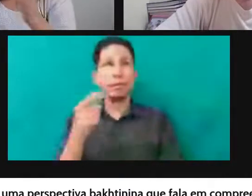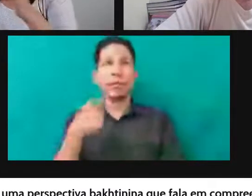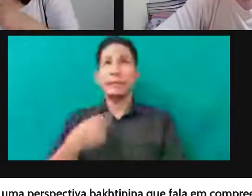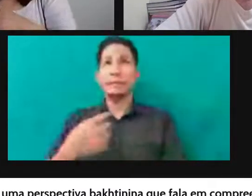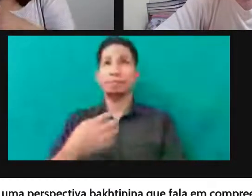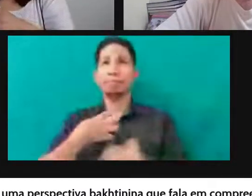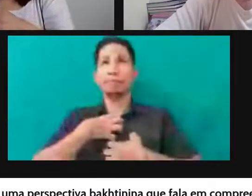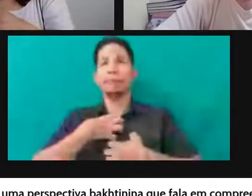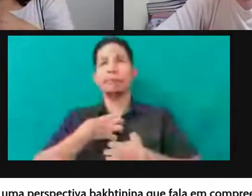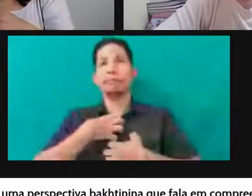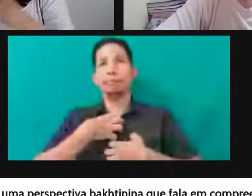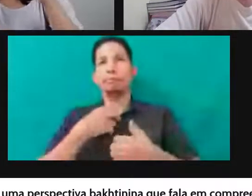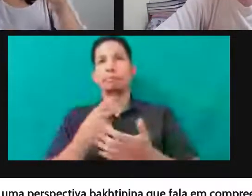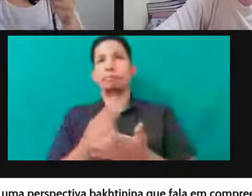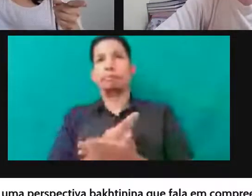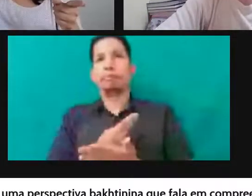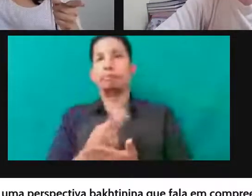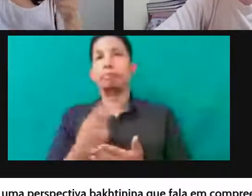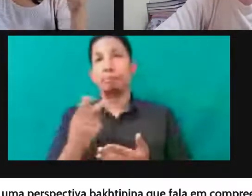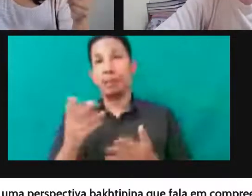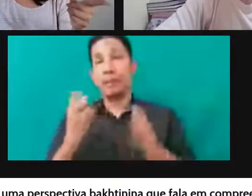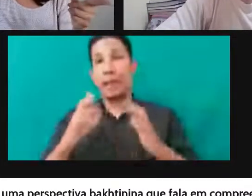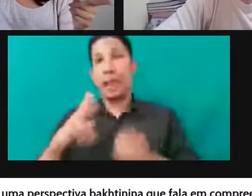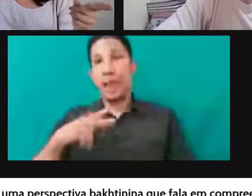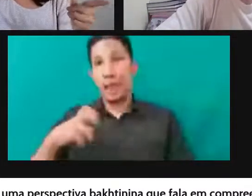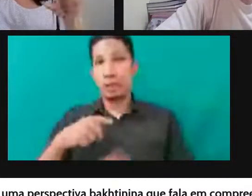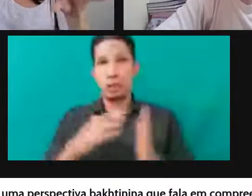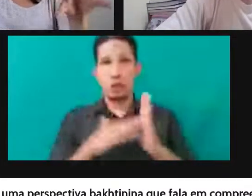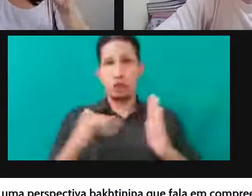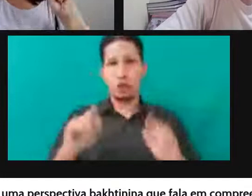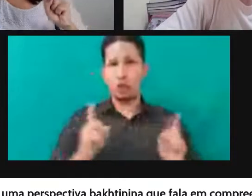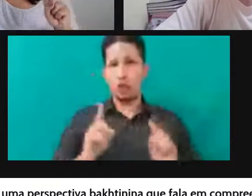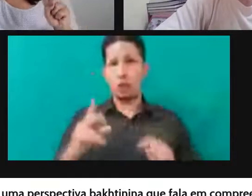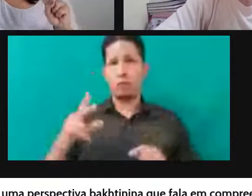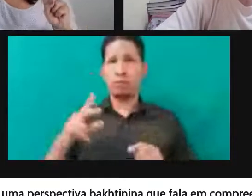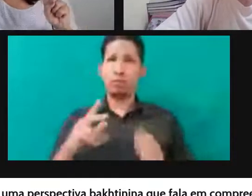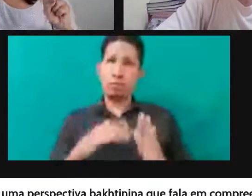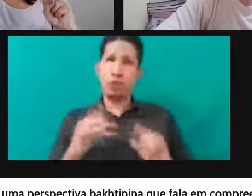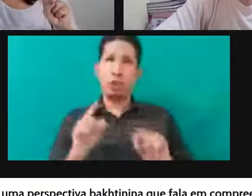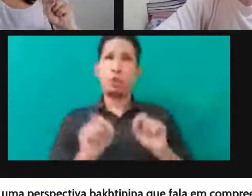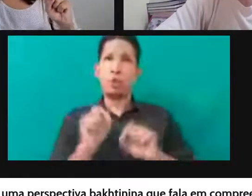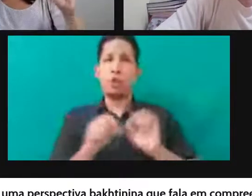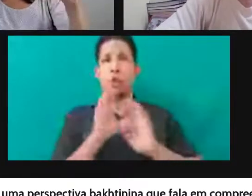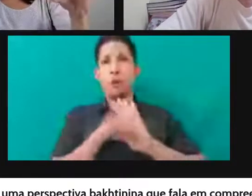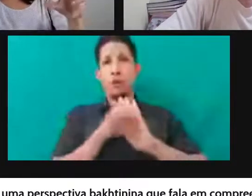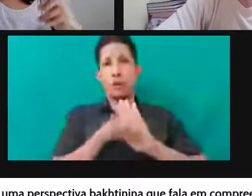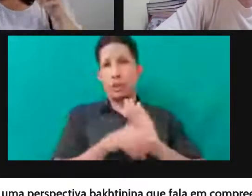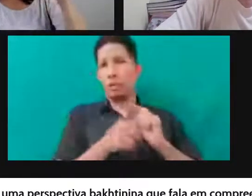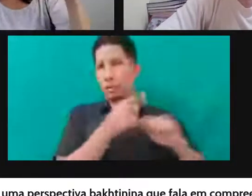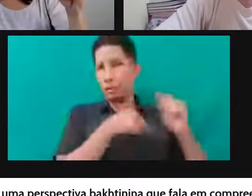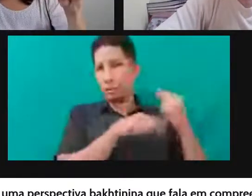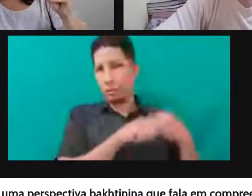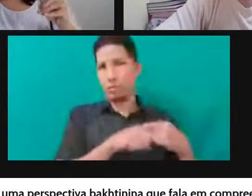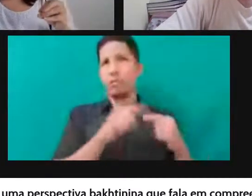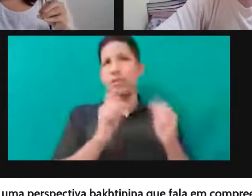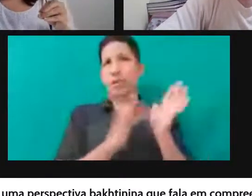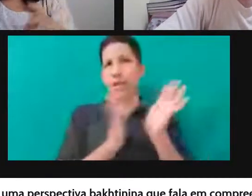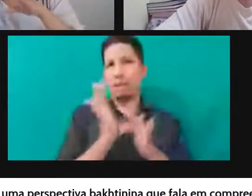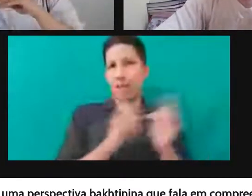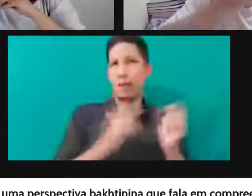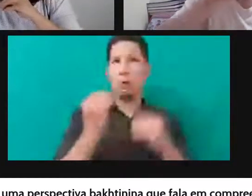E aí entra a questão ética, não a estética. A estética entrou, por exemplo, no conceito do Deaf-Hood, do cordão